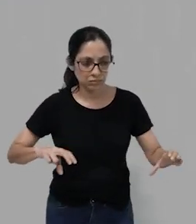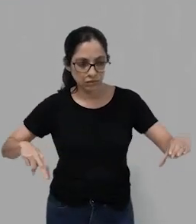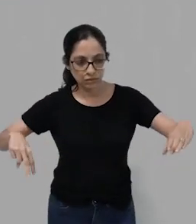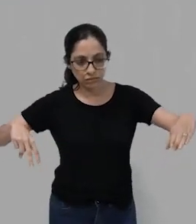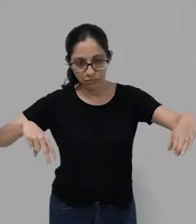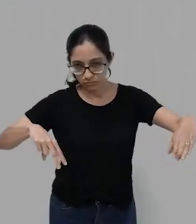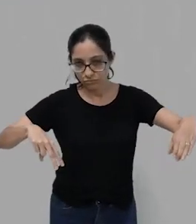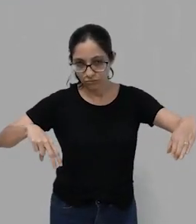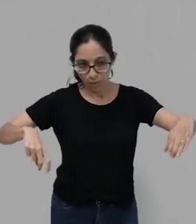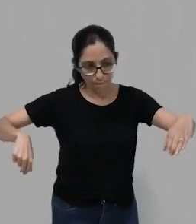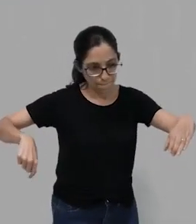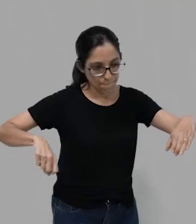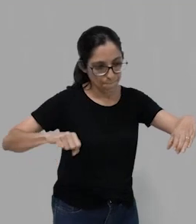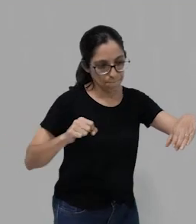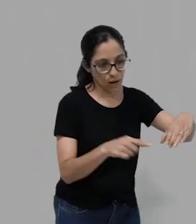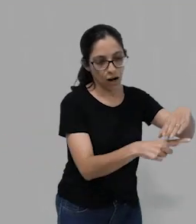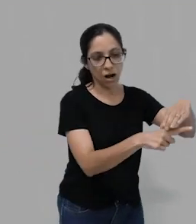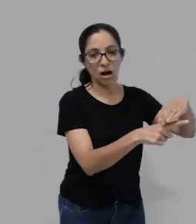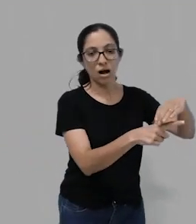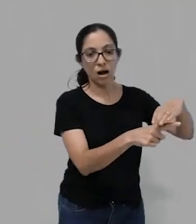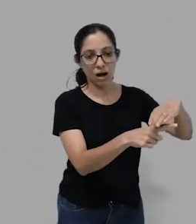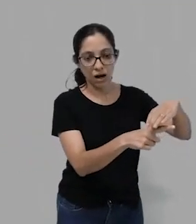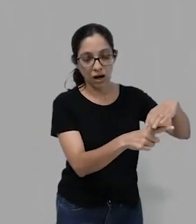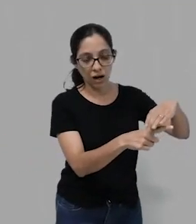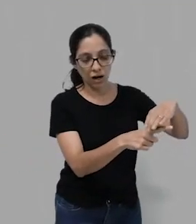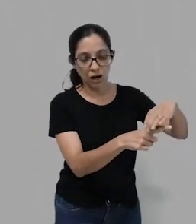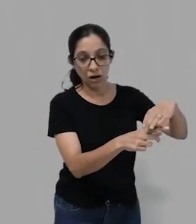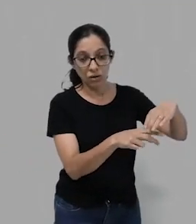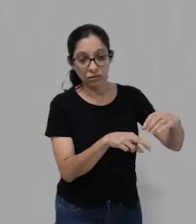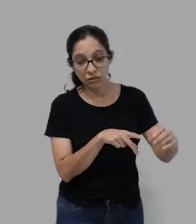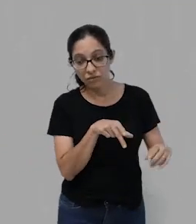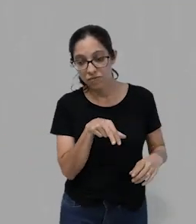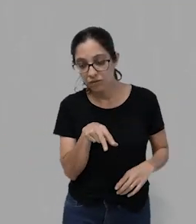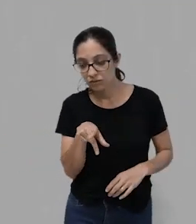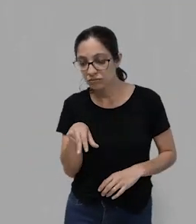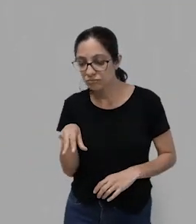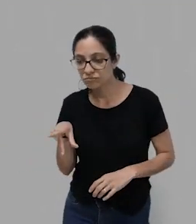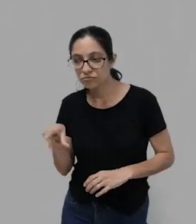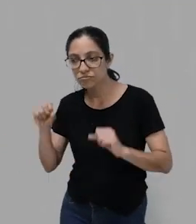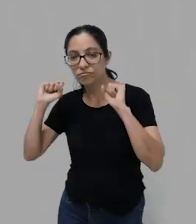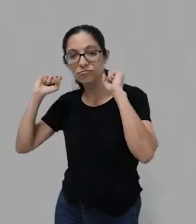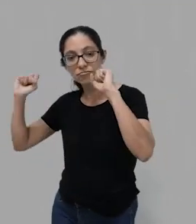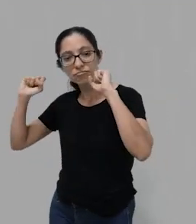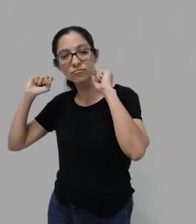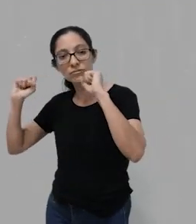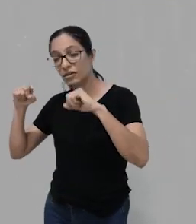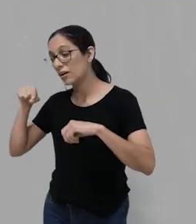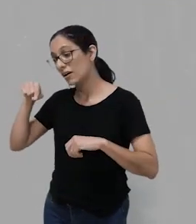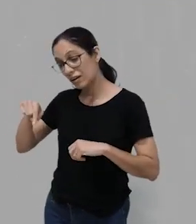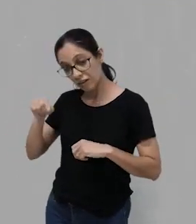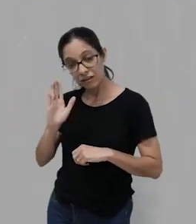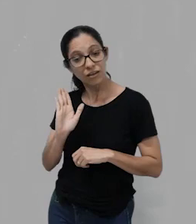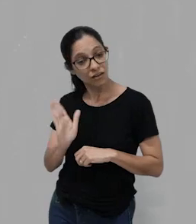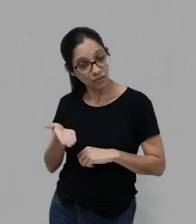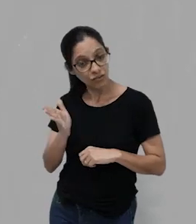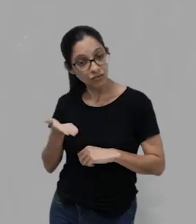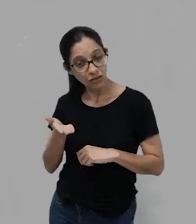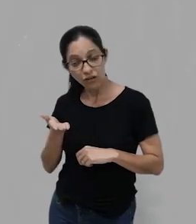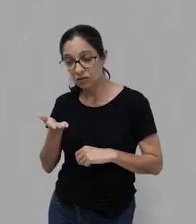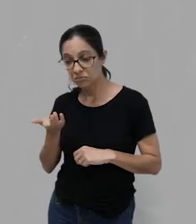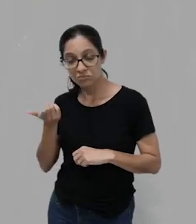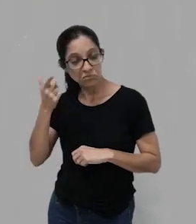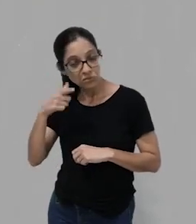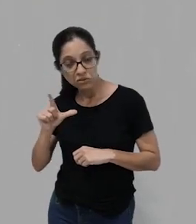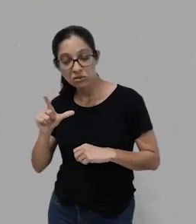atacante. Fez o gol. Quando ele já volta ali caminhando, comemorando, ele já recuperou esse esforço